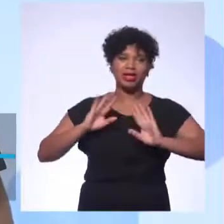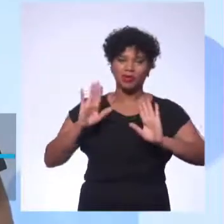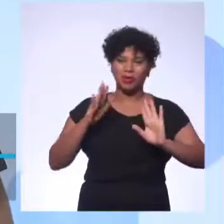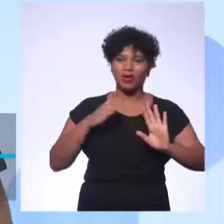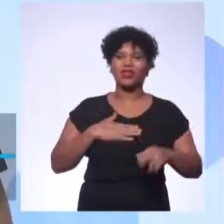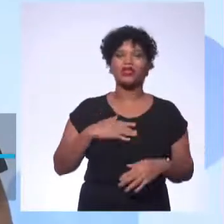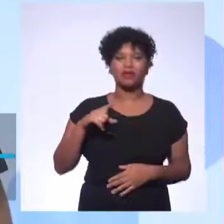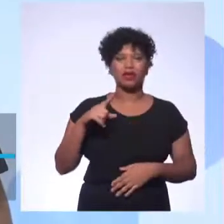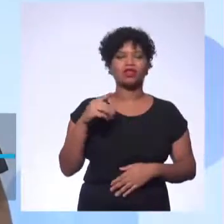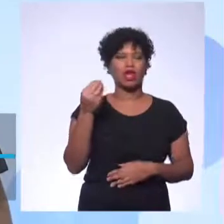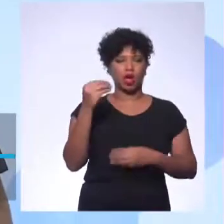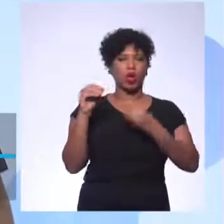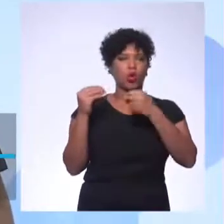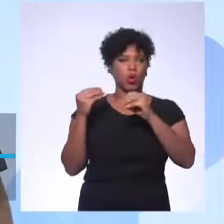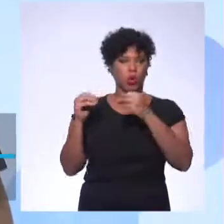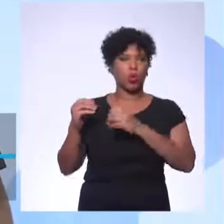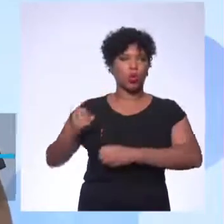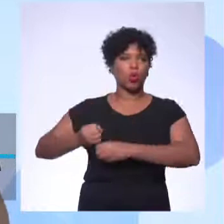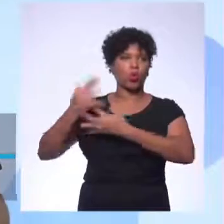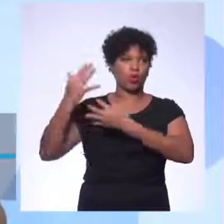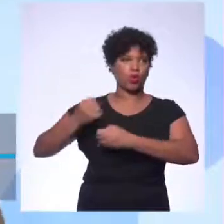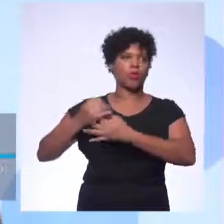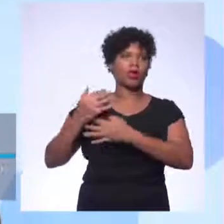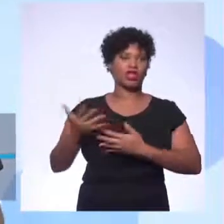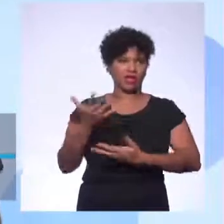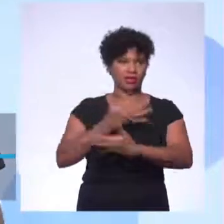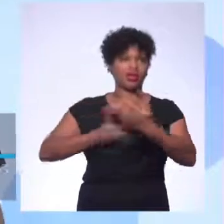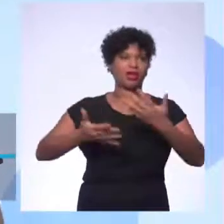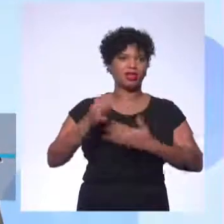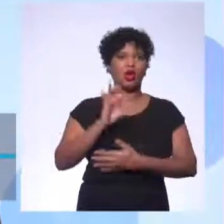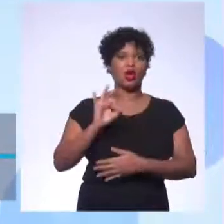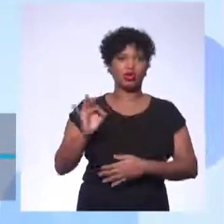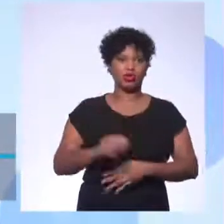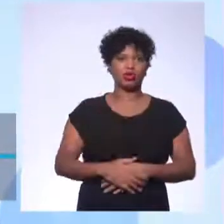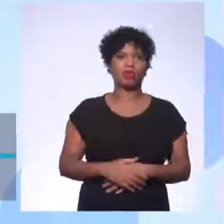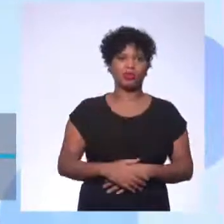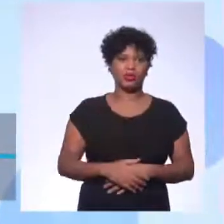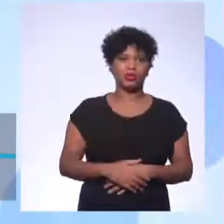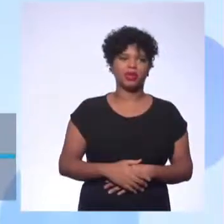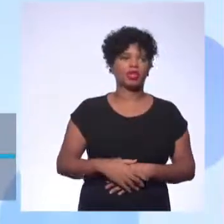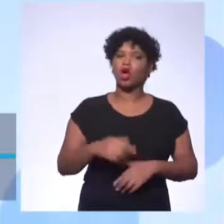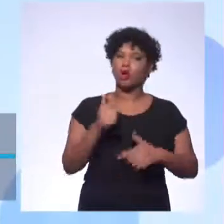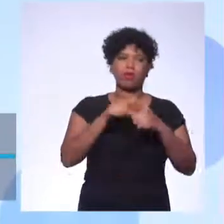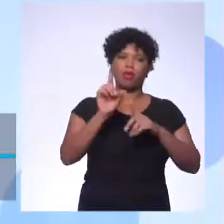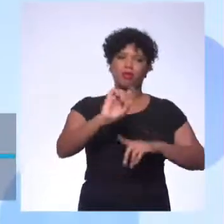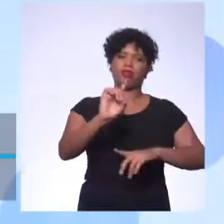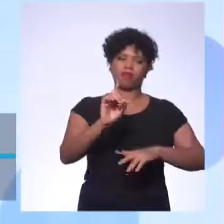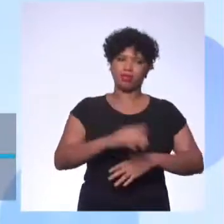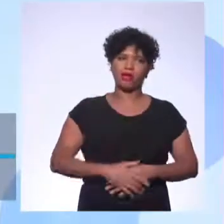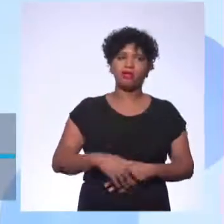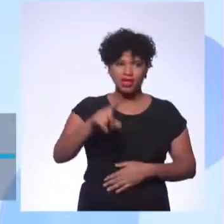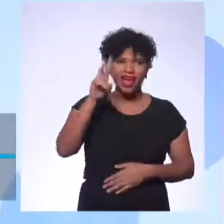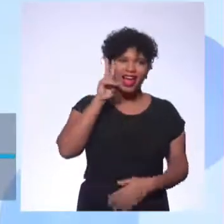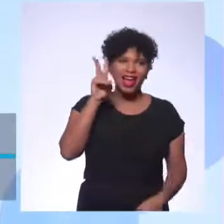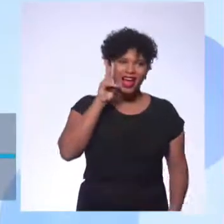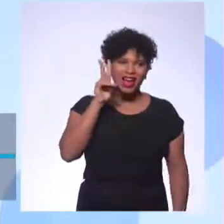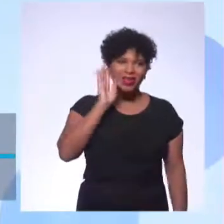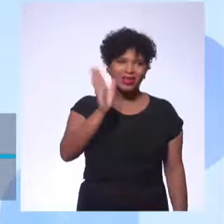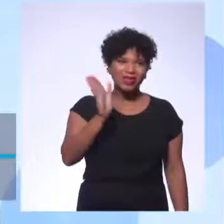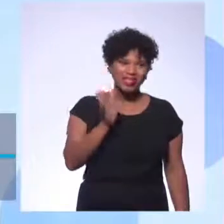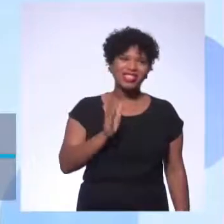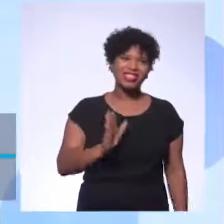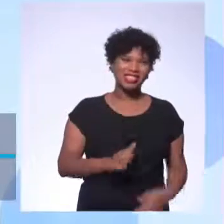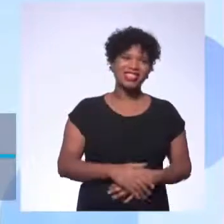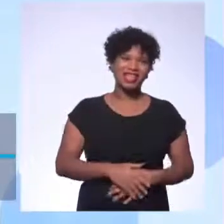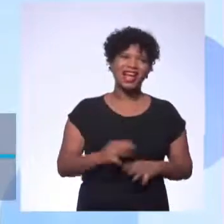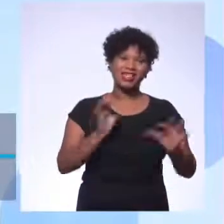e vocês têm que interagir. Então, esse aí não é um tipo de problema, não. Ainda mais que você lembrou rapidinho e já